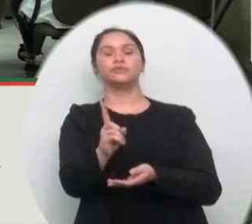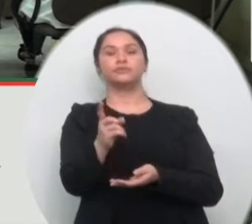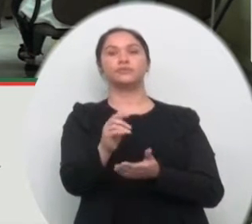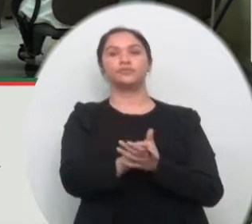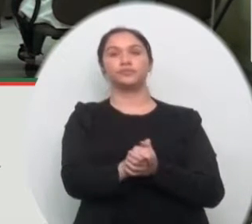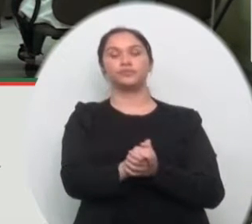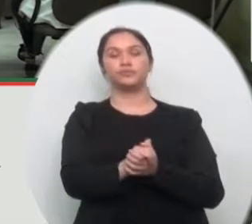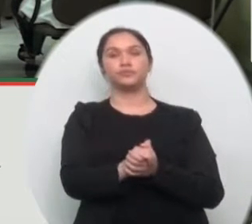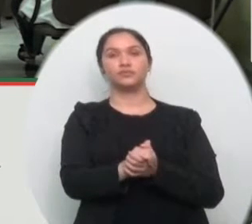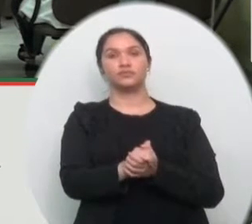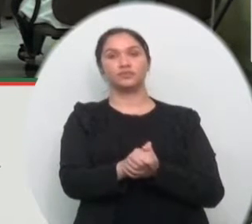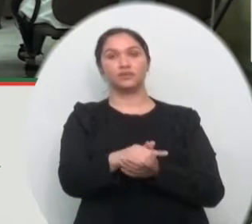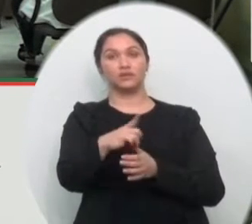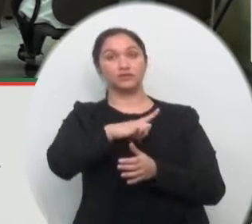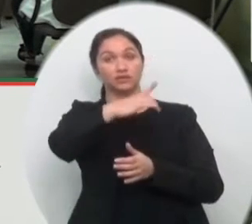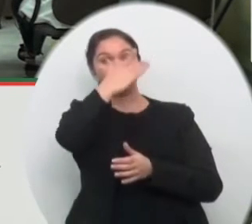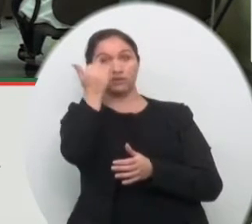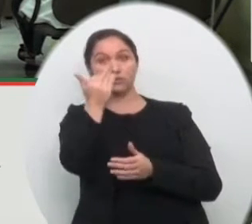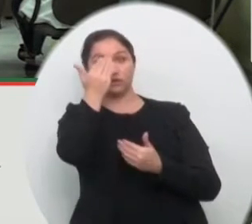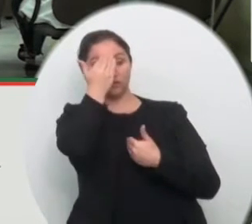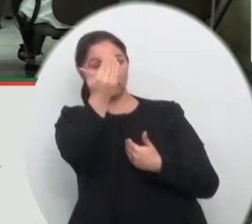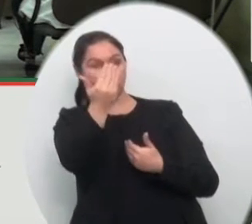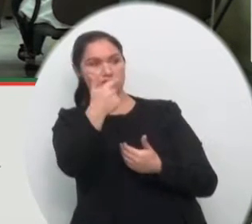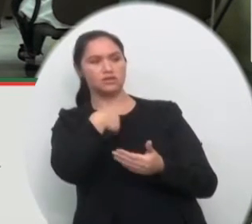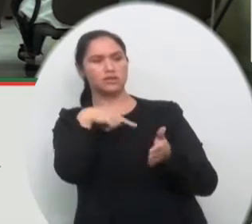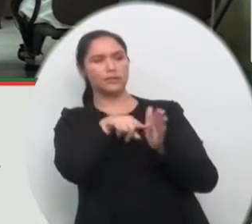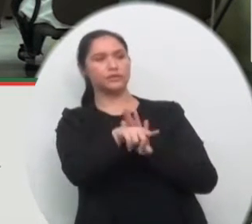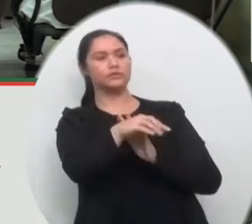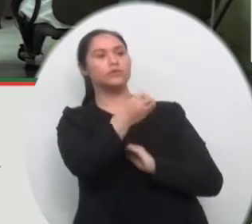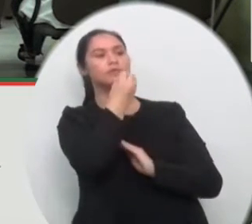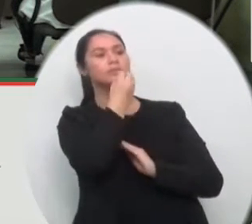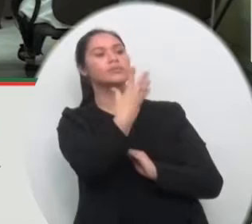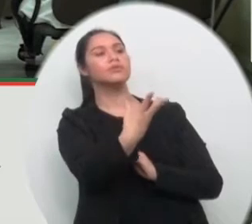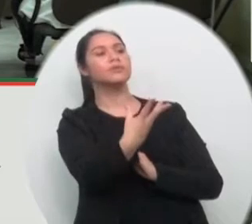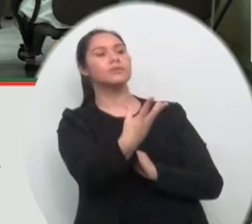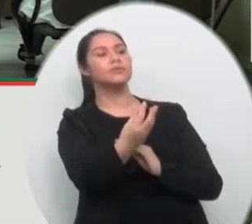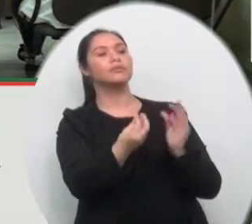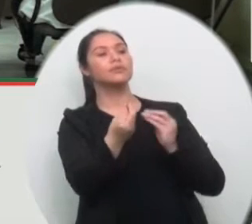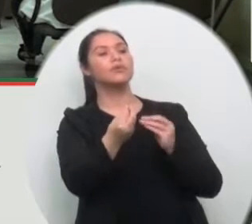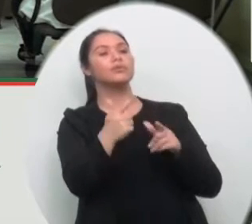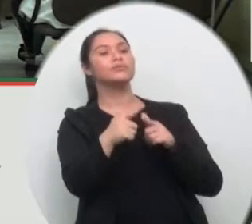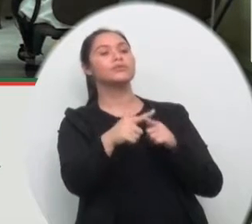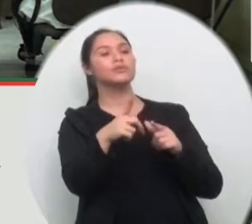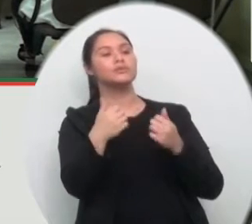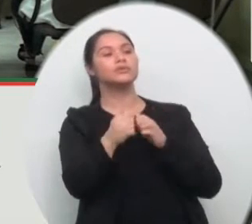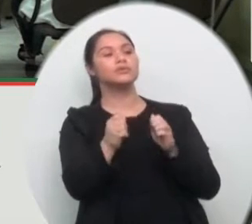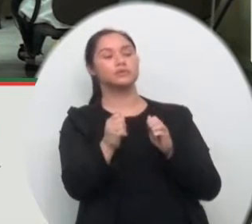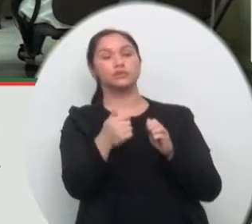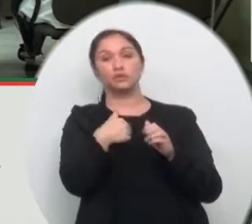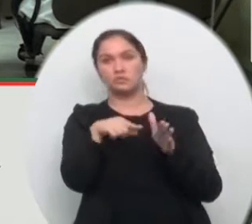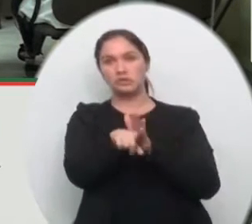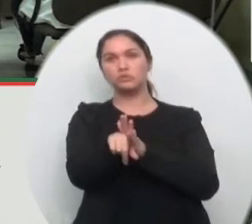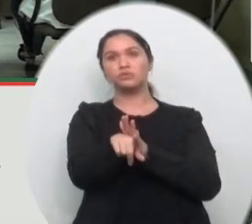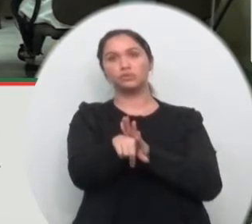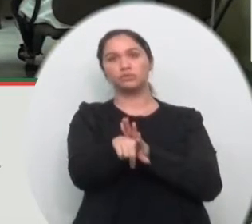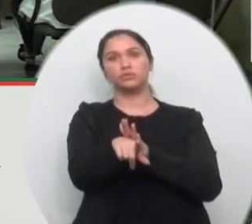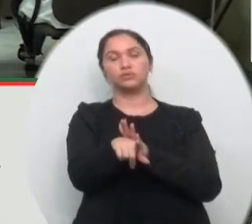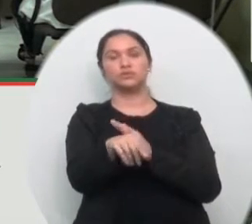pessoas até agradecem, porque a gente pergunta, e tem que perguntar os problemas, né? Para saber onde é que está para solucionar, para melhorar,